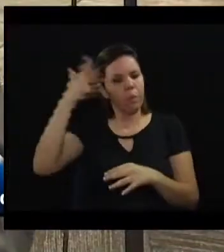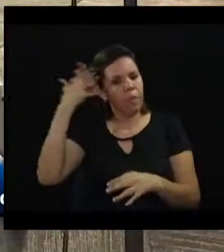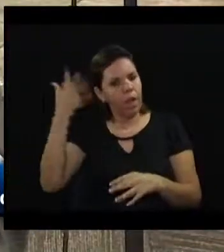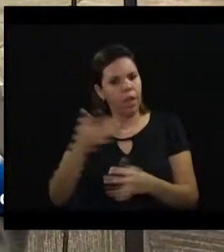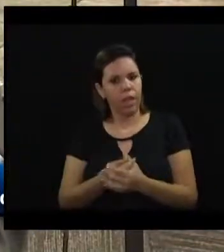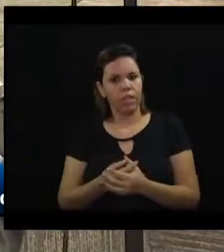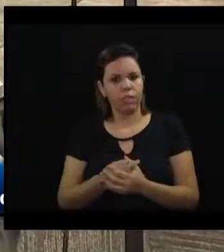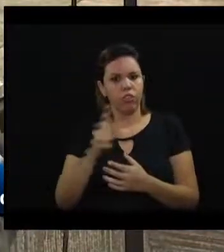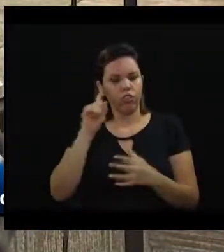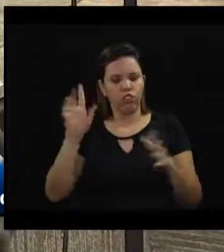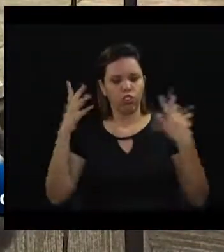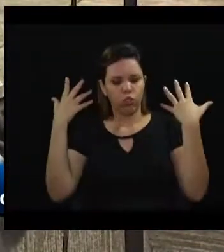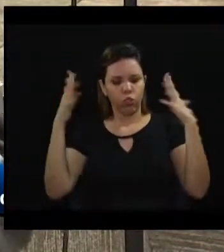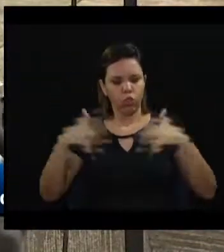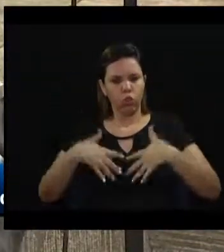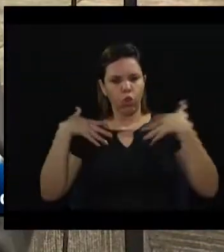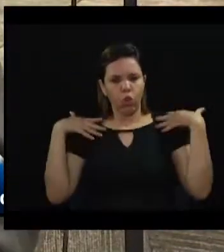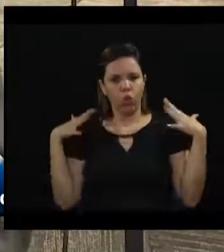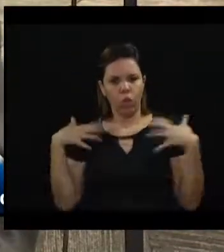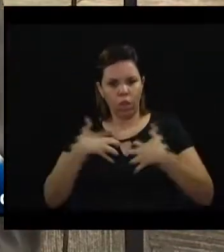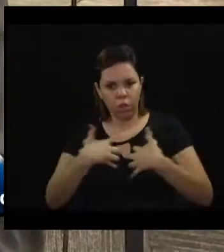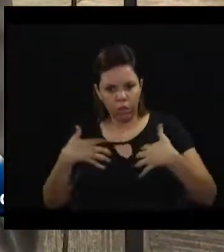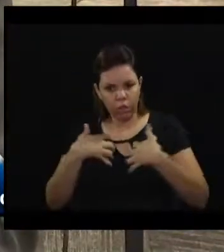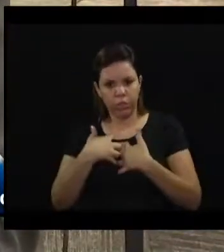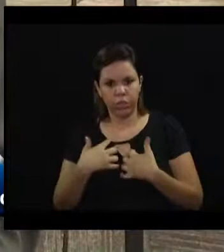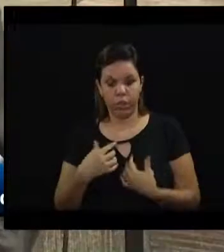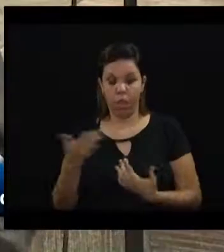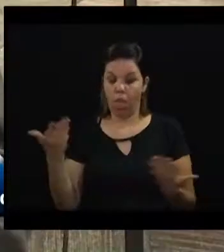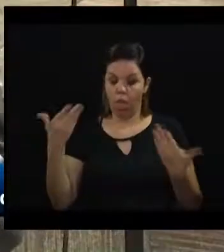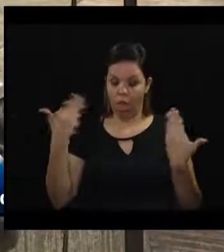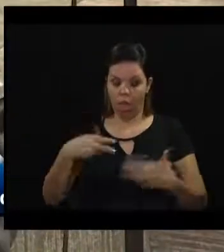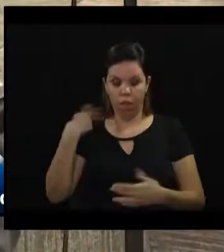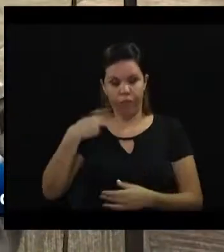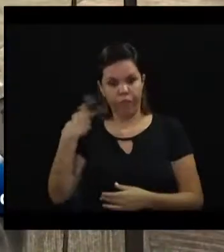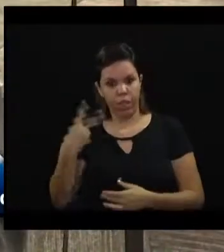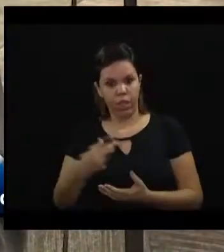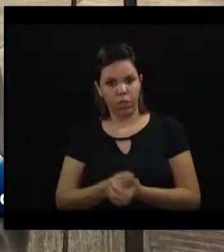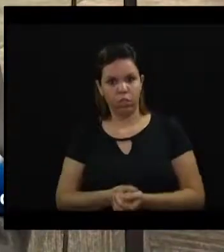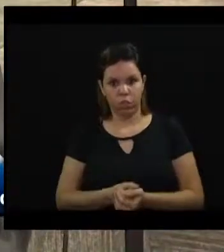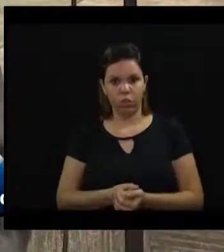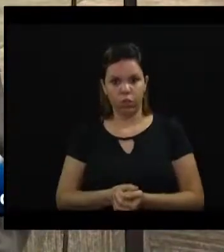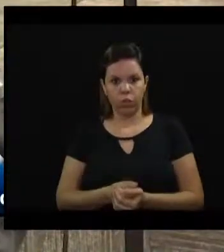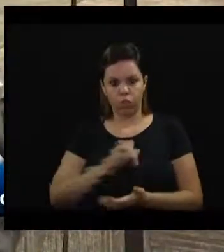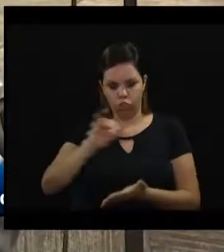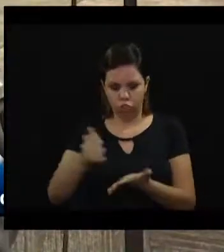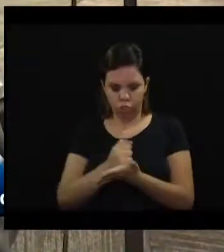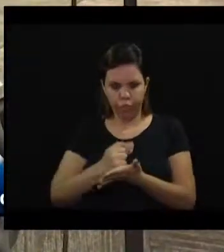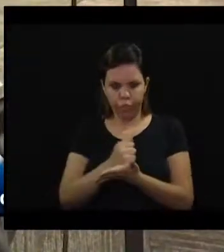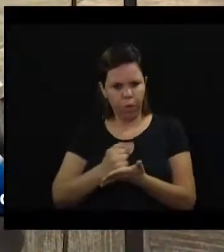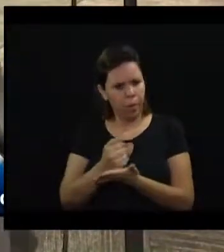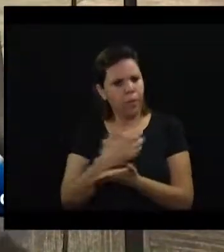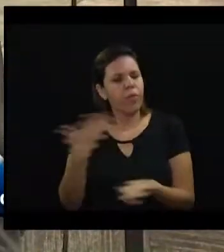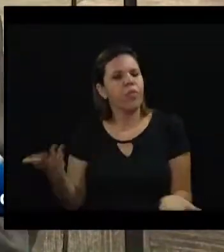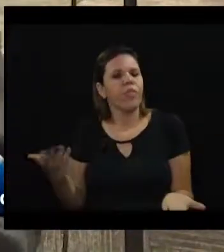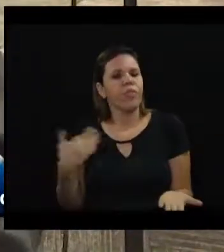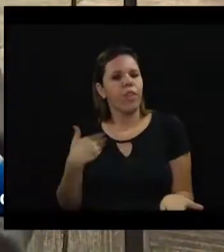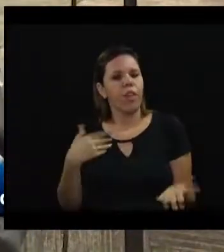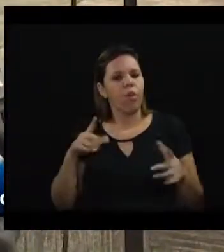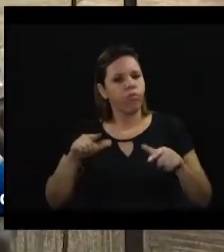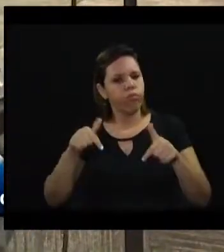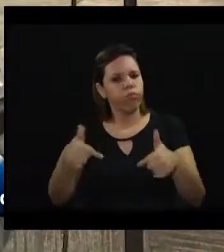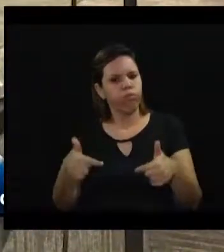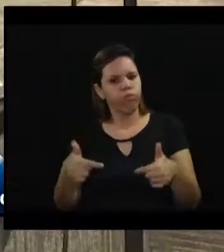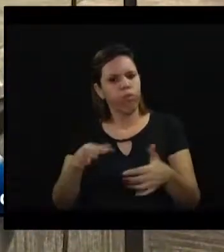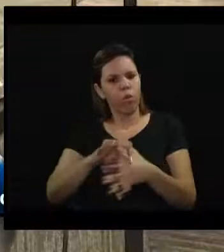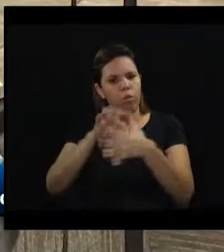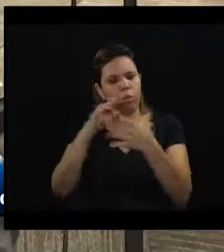meu 3º biênio aqui à frente dessa comissão das pessoas com deficiência e mobilidade reduzida. E à frente dessa comissão, sem